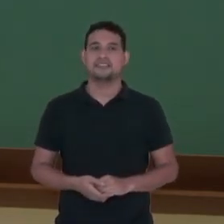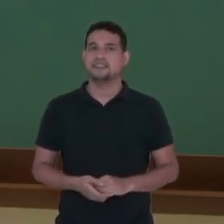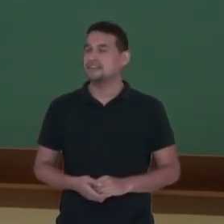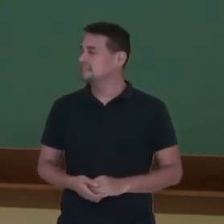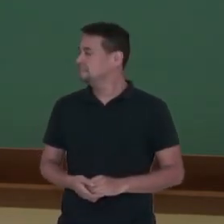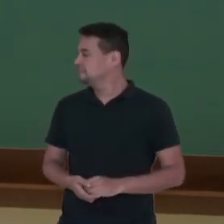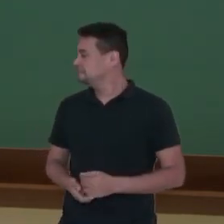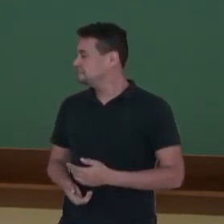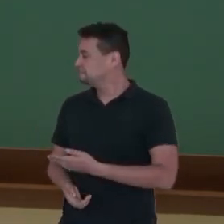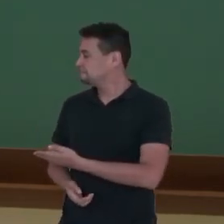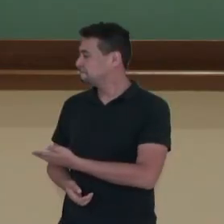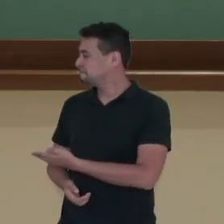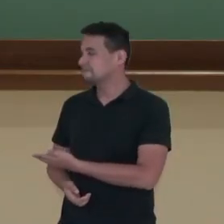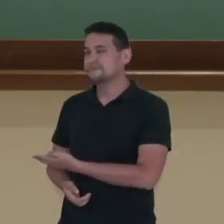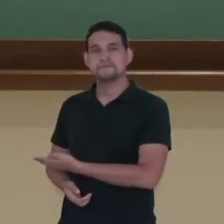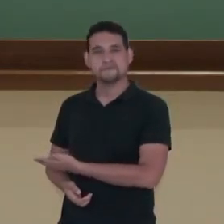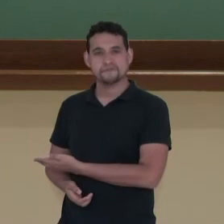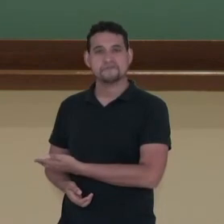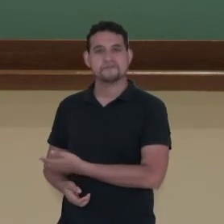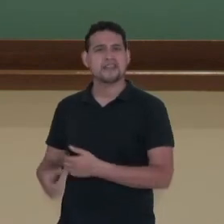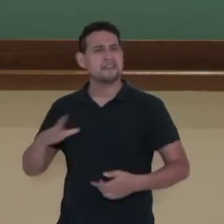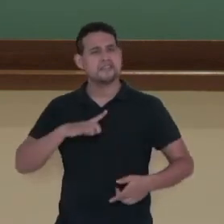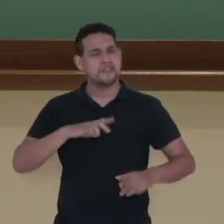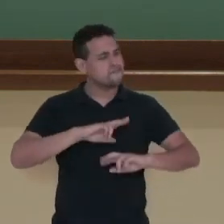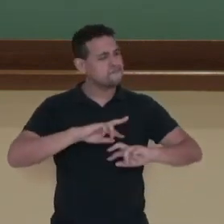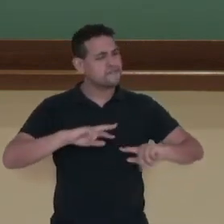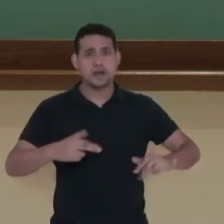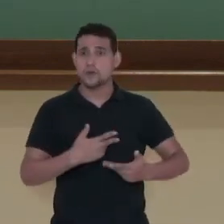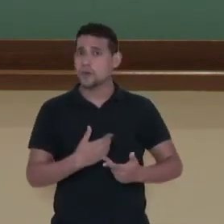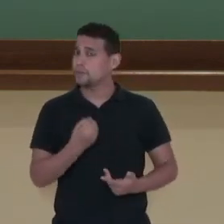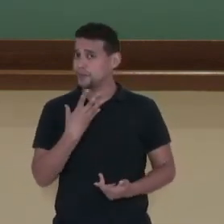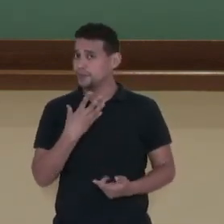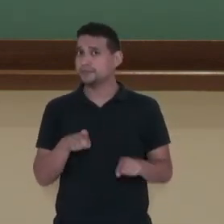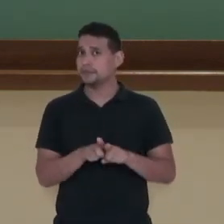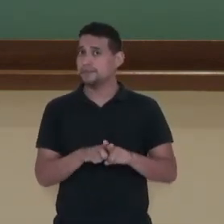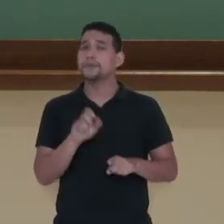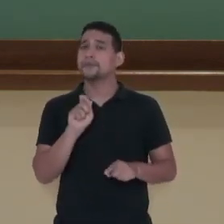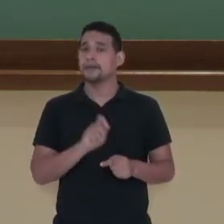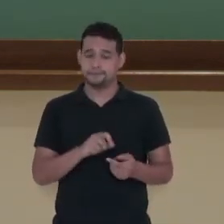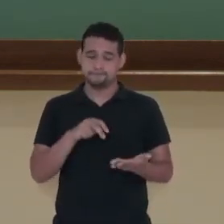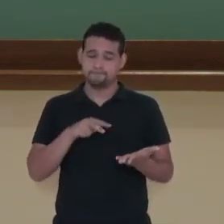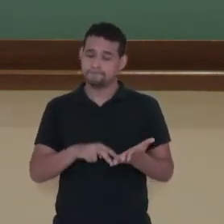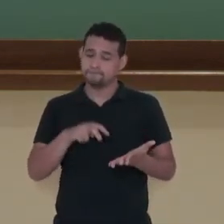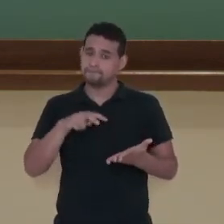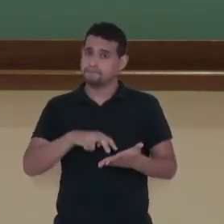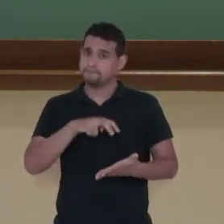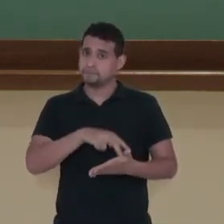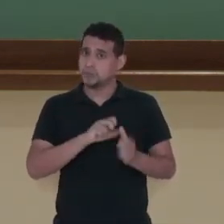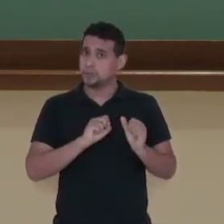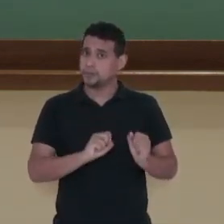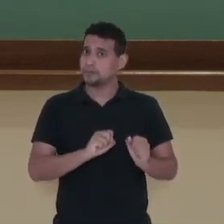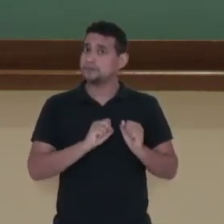Então, nós temos vários benefícios que o parkour pode trazer